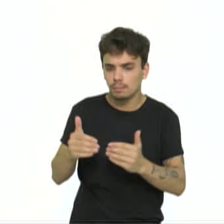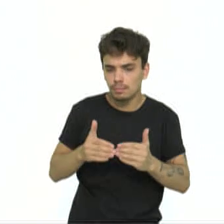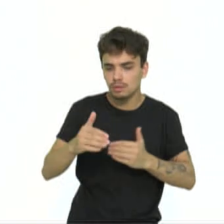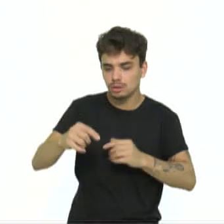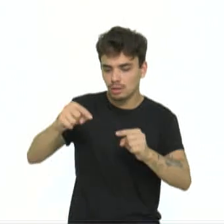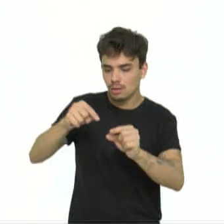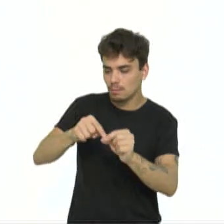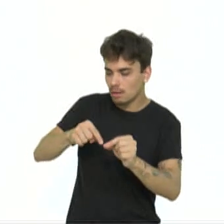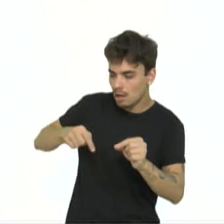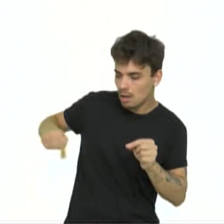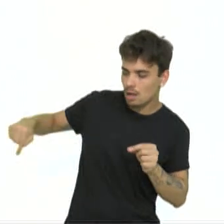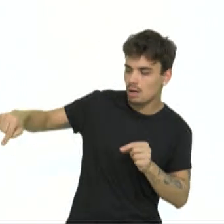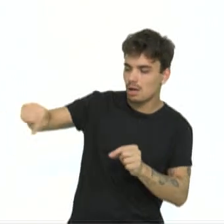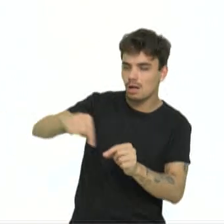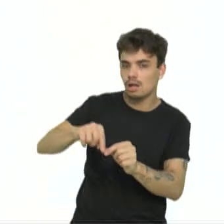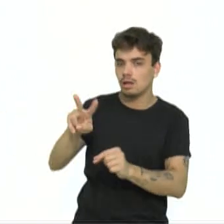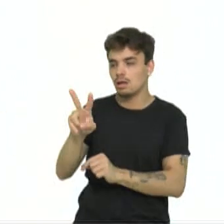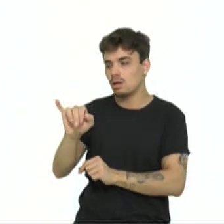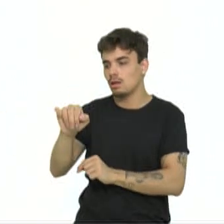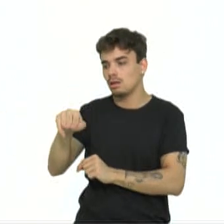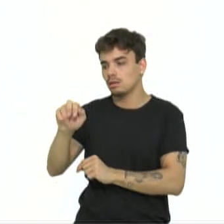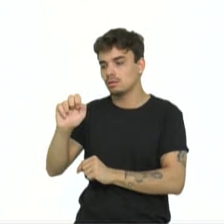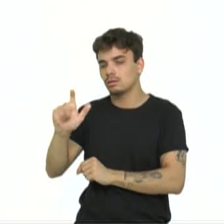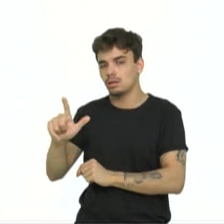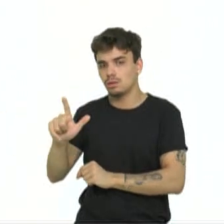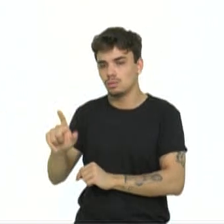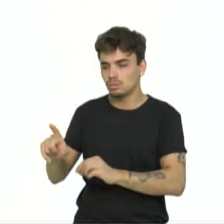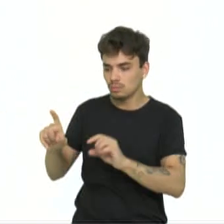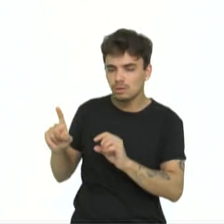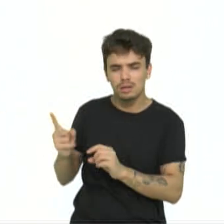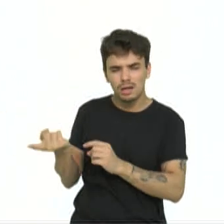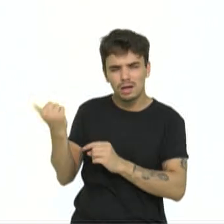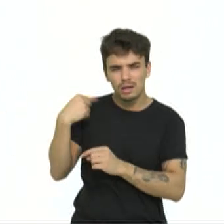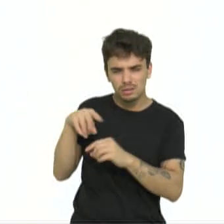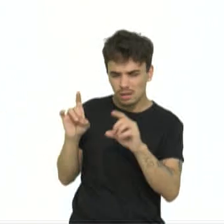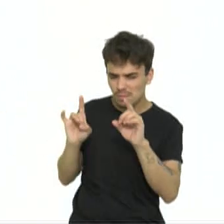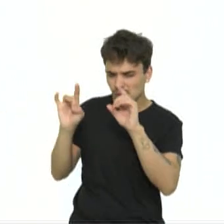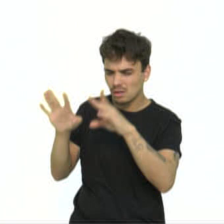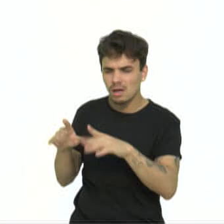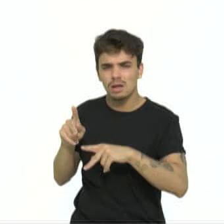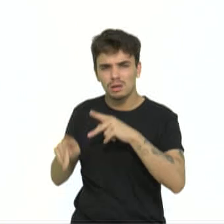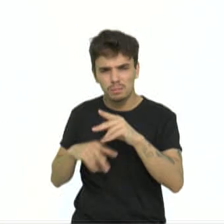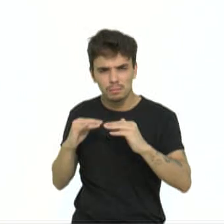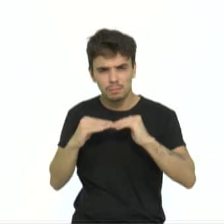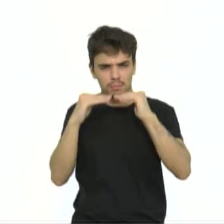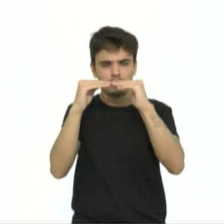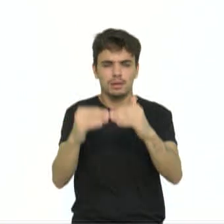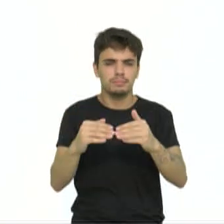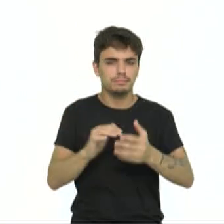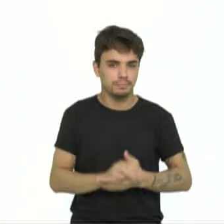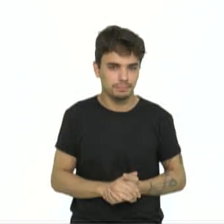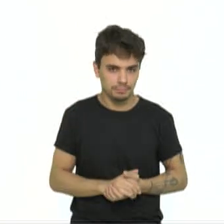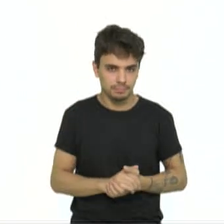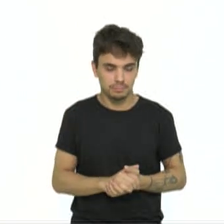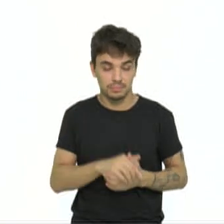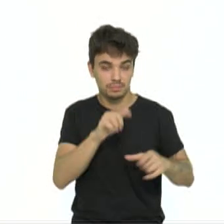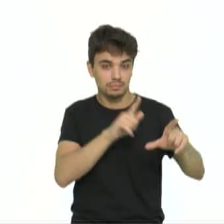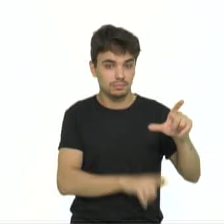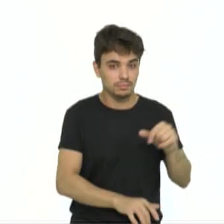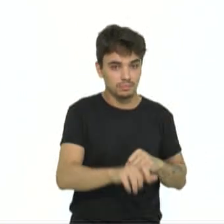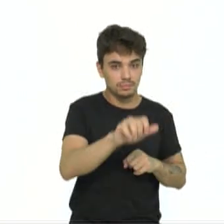vinil descartados e trocados pelos CDs? Olha, a gente falou bastante disso nessa aula, né? Então, na alternativa